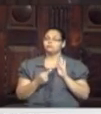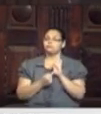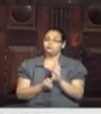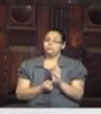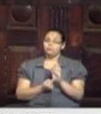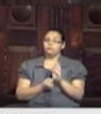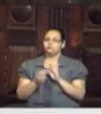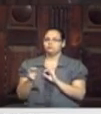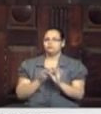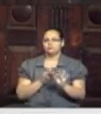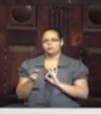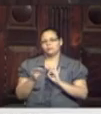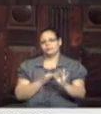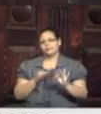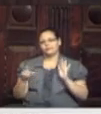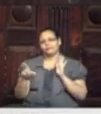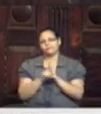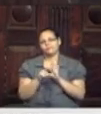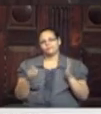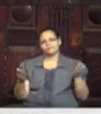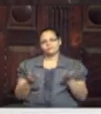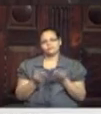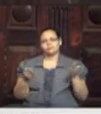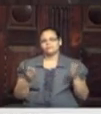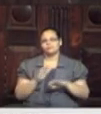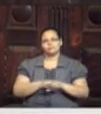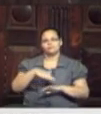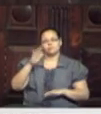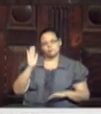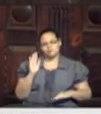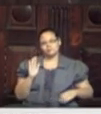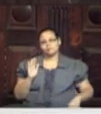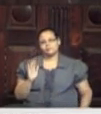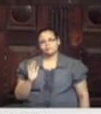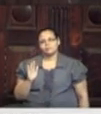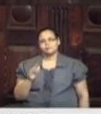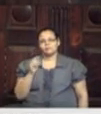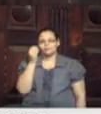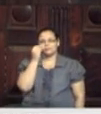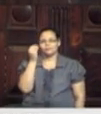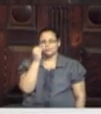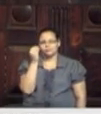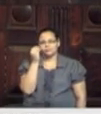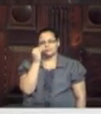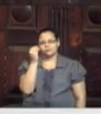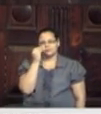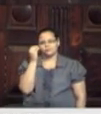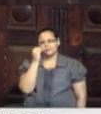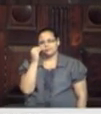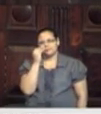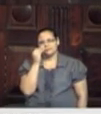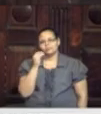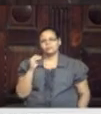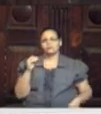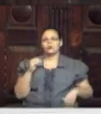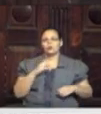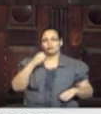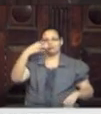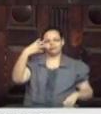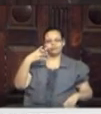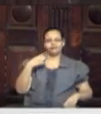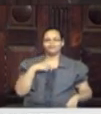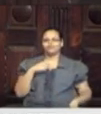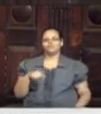apresentei um projeto de lei hoje, muito mais para tentar jogar alguma luz